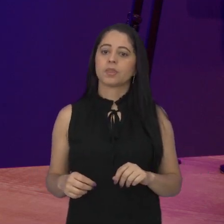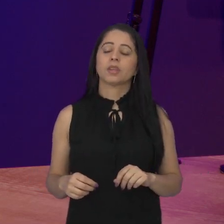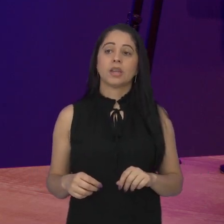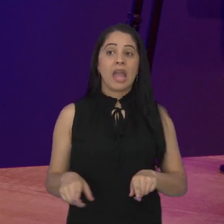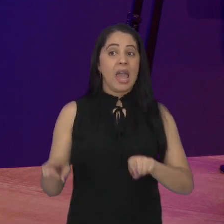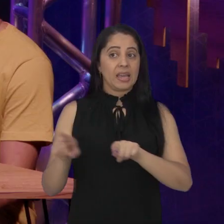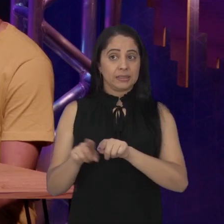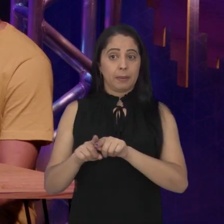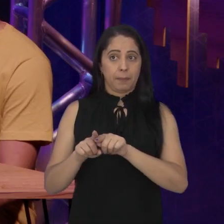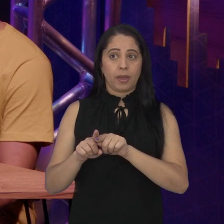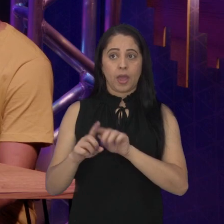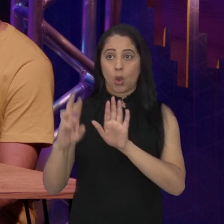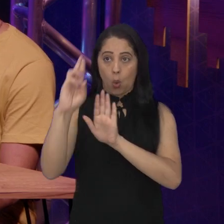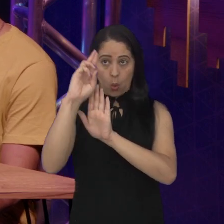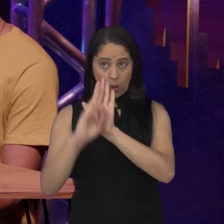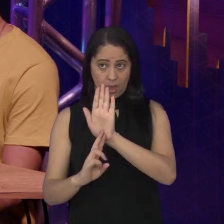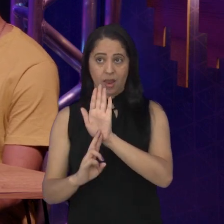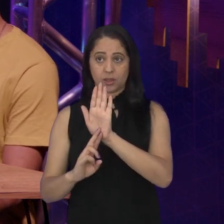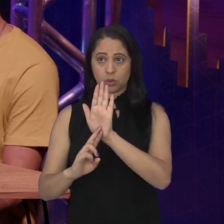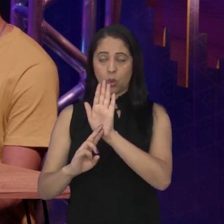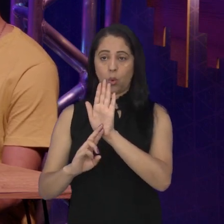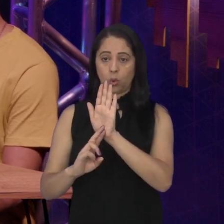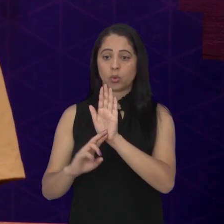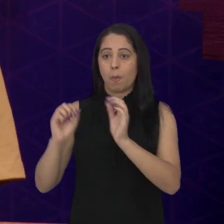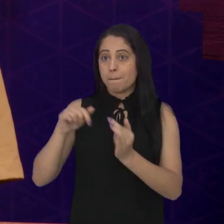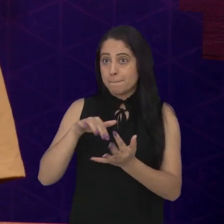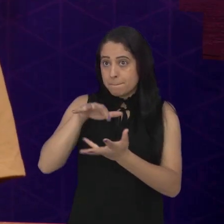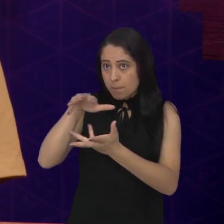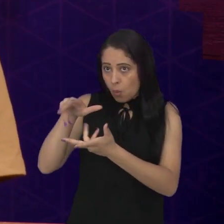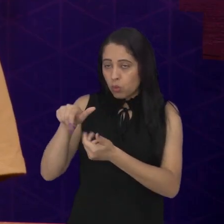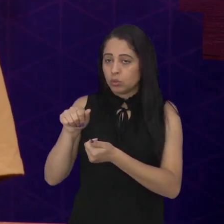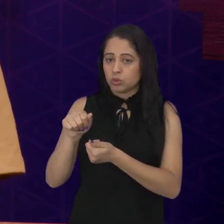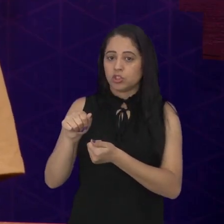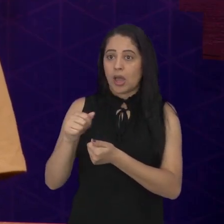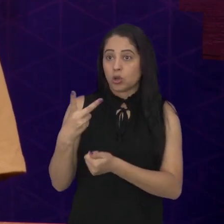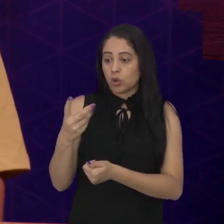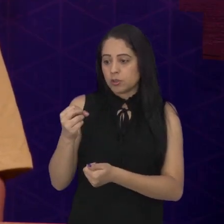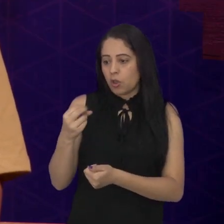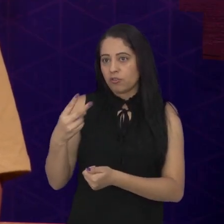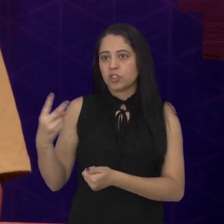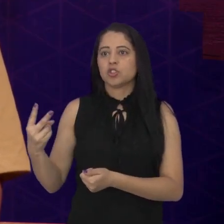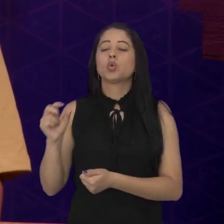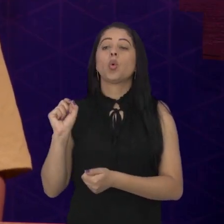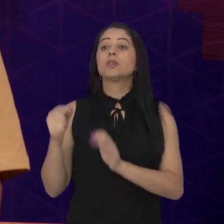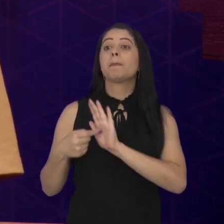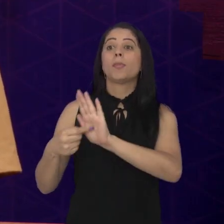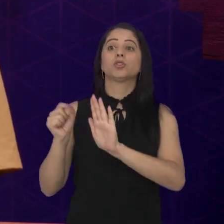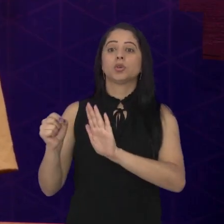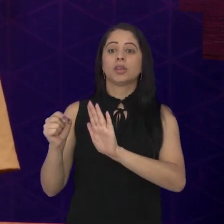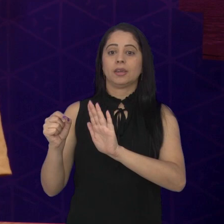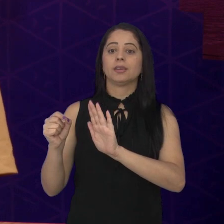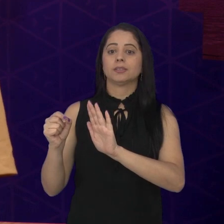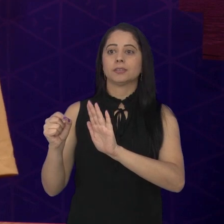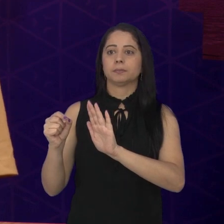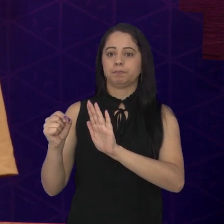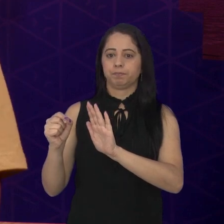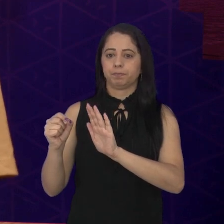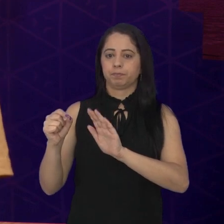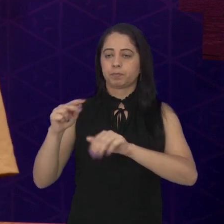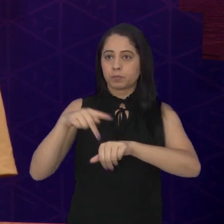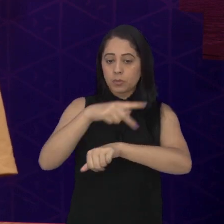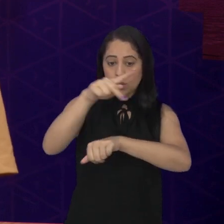legal a gente ver, tem o relatório mundial da desigualdade de 2022 apontou